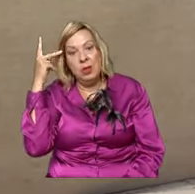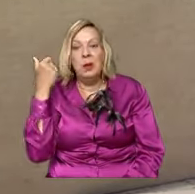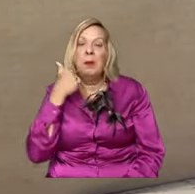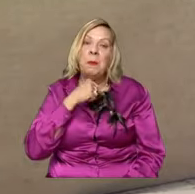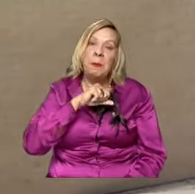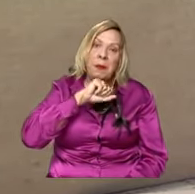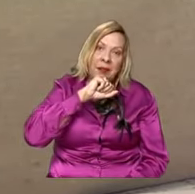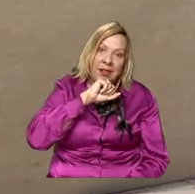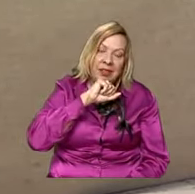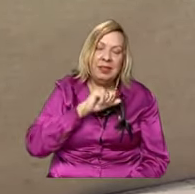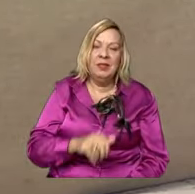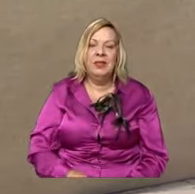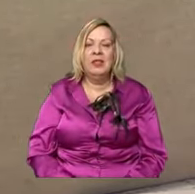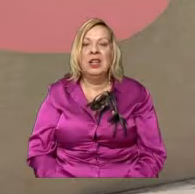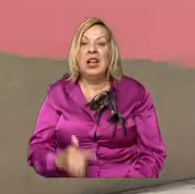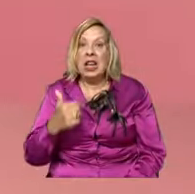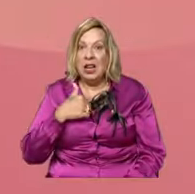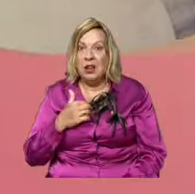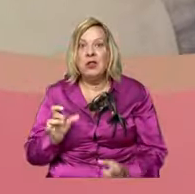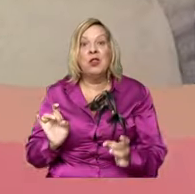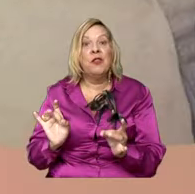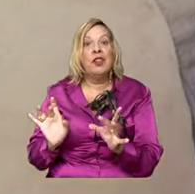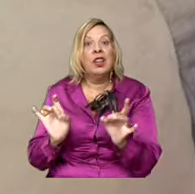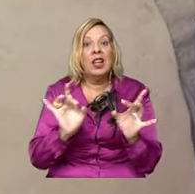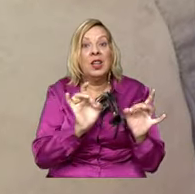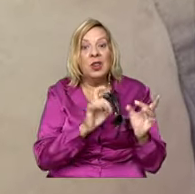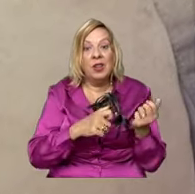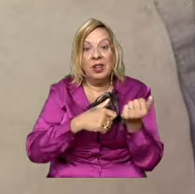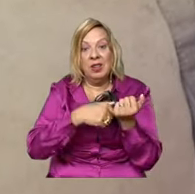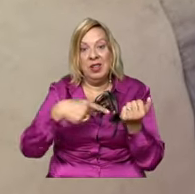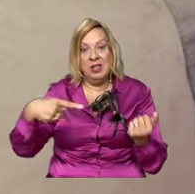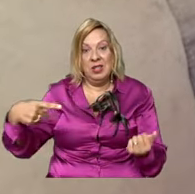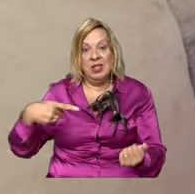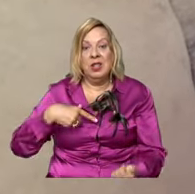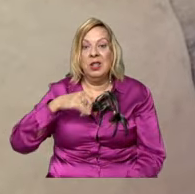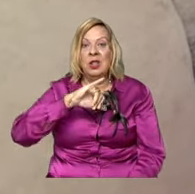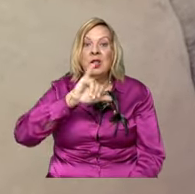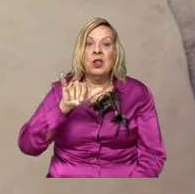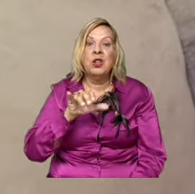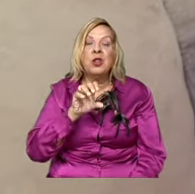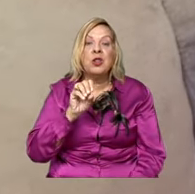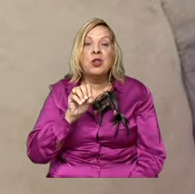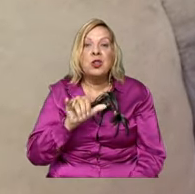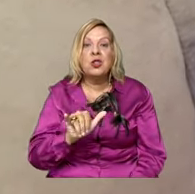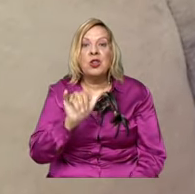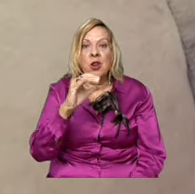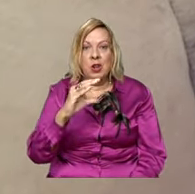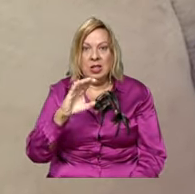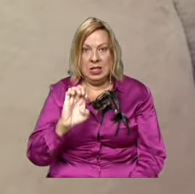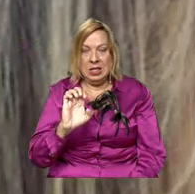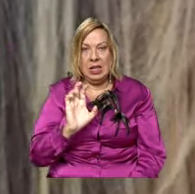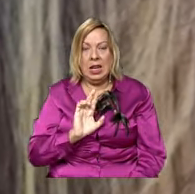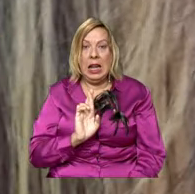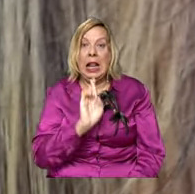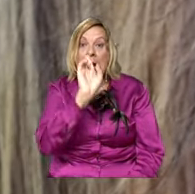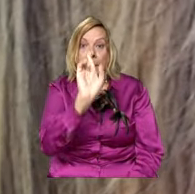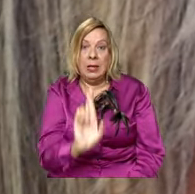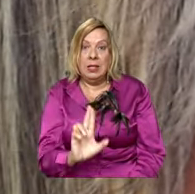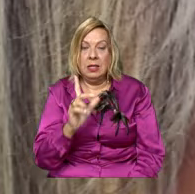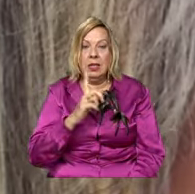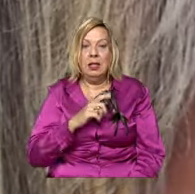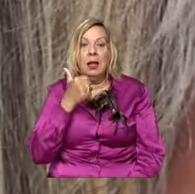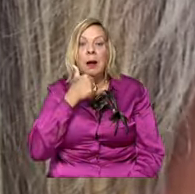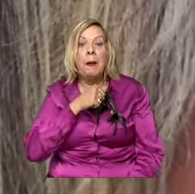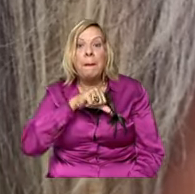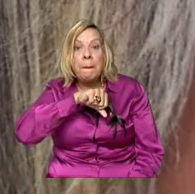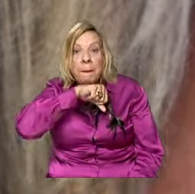Kailane, promotora do Cajucap e mãe da Luna. Joyce representa diversas mães que, através do Cajucap, colocam